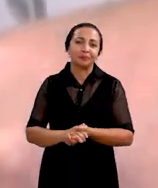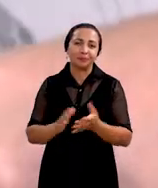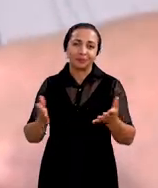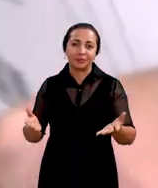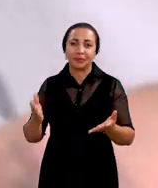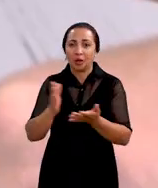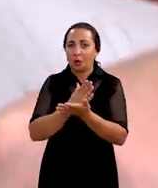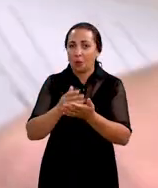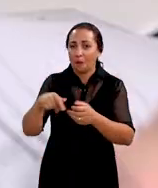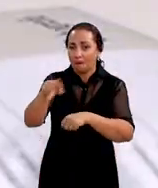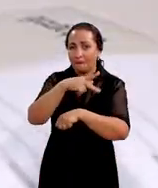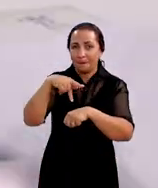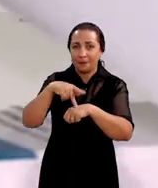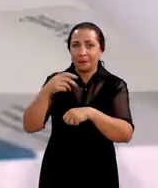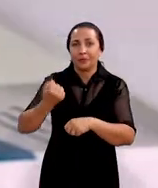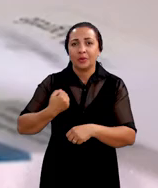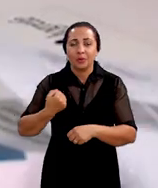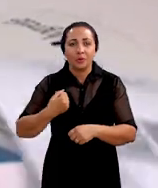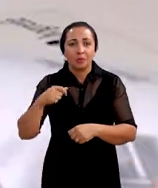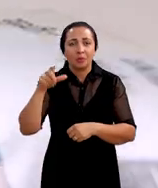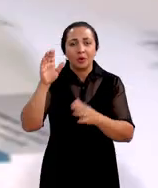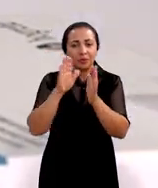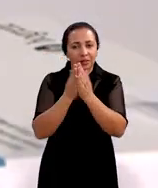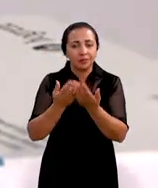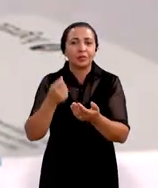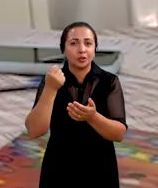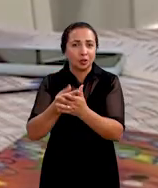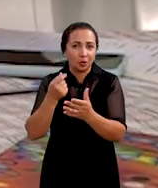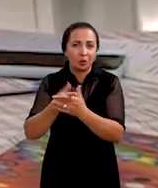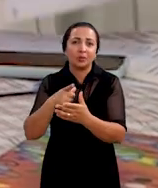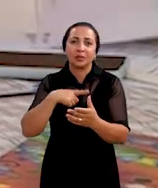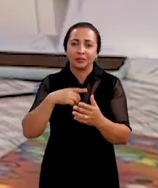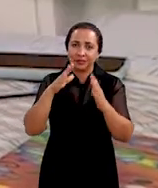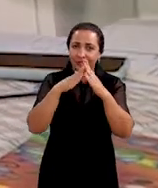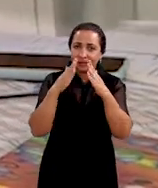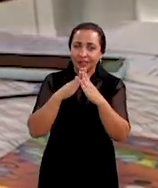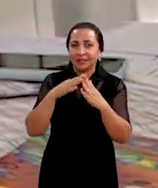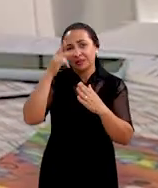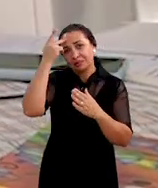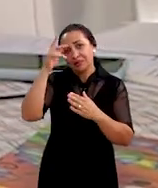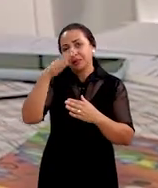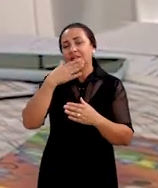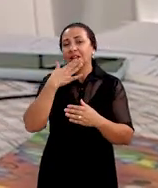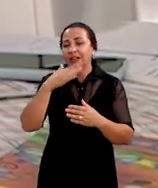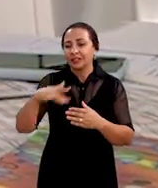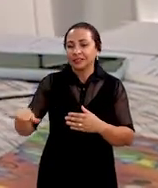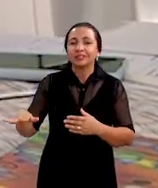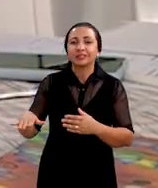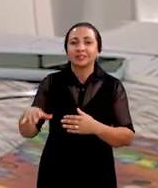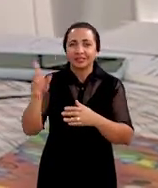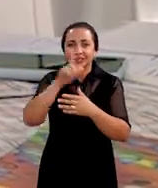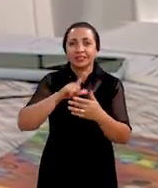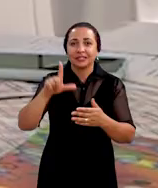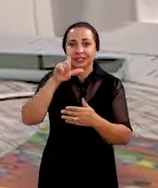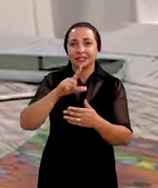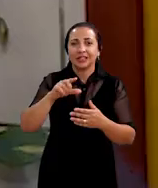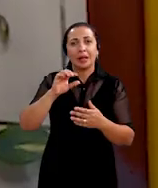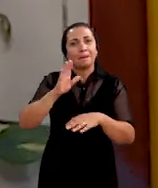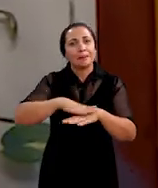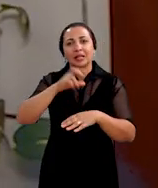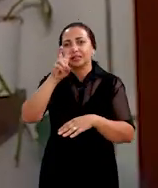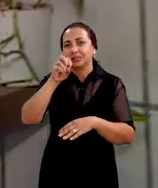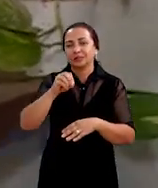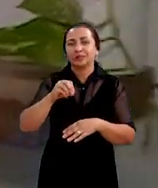um exemplo bem prático, né? Alguns países, o número de livros que eles compram, que tem em casa para a criança ler, é para cima de